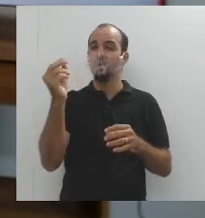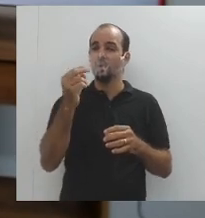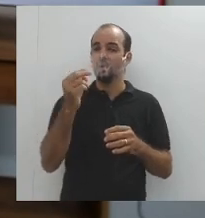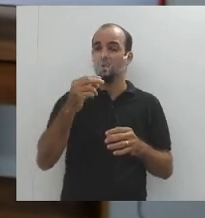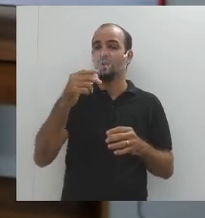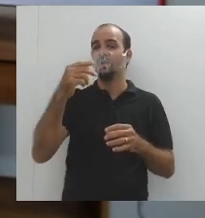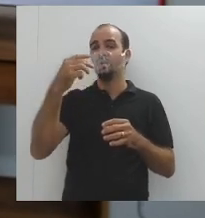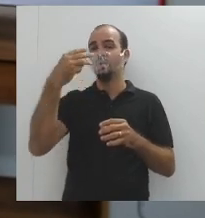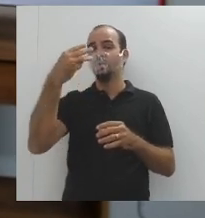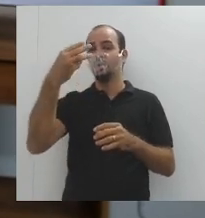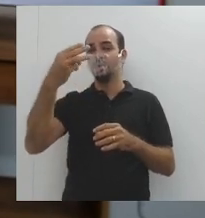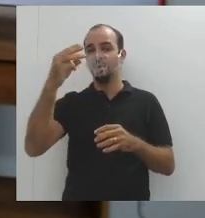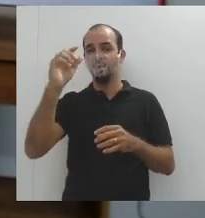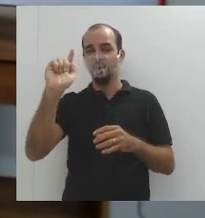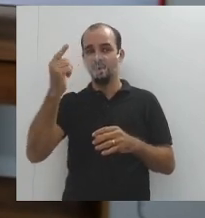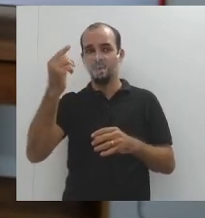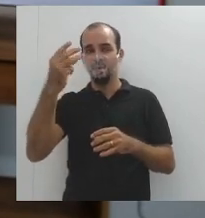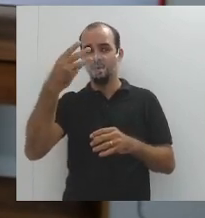mol.